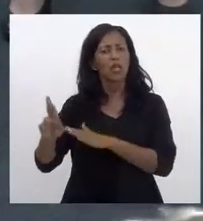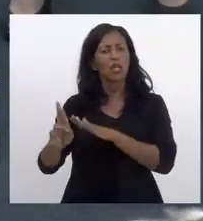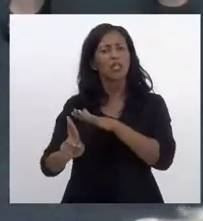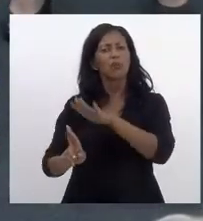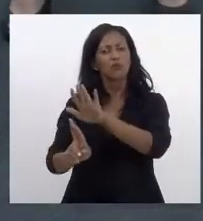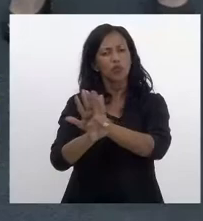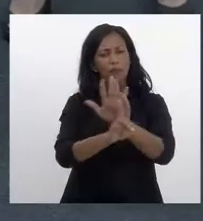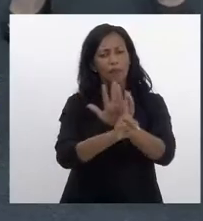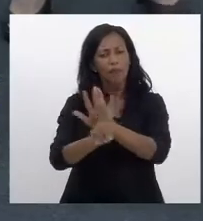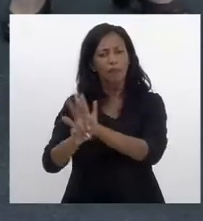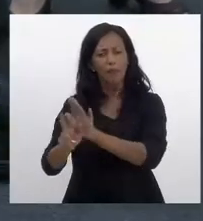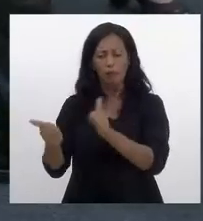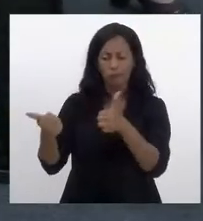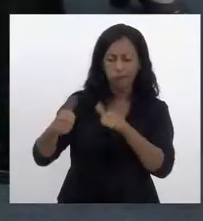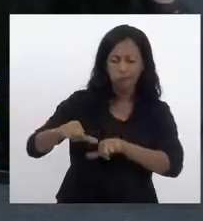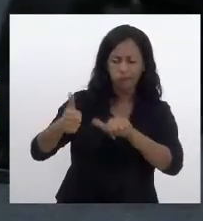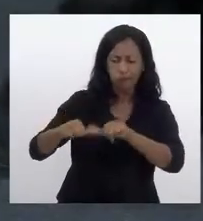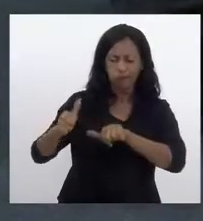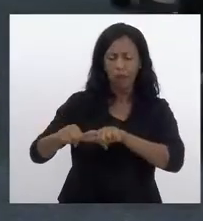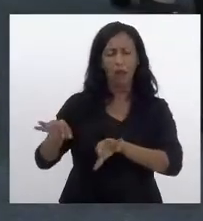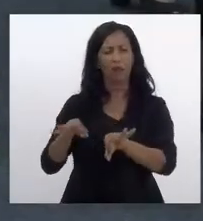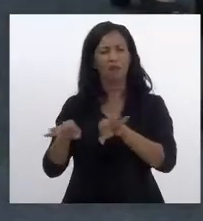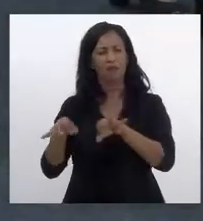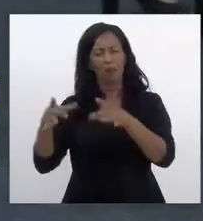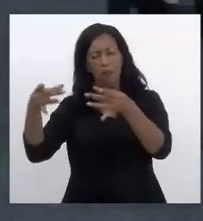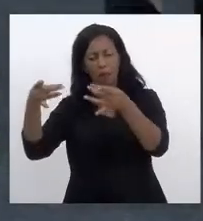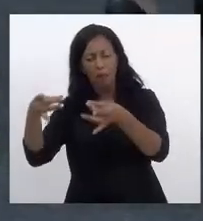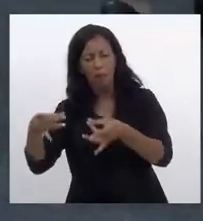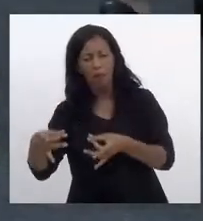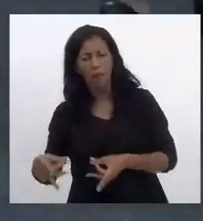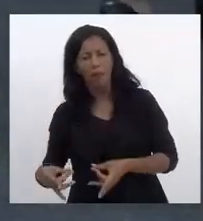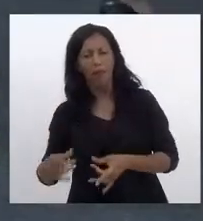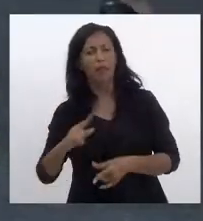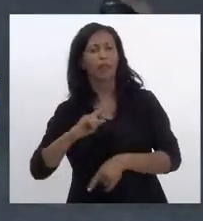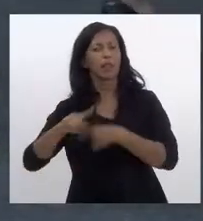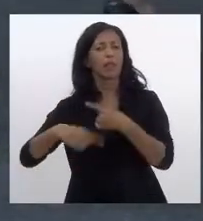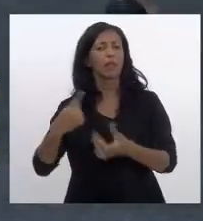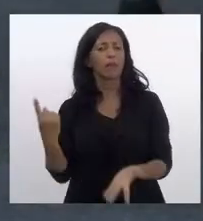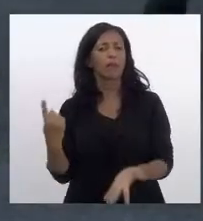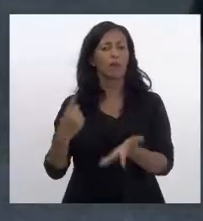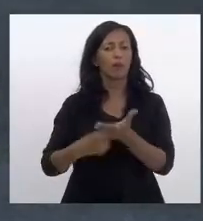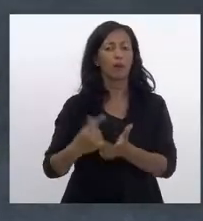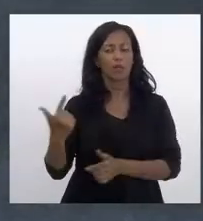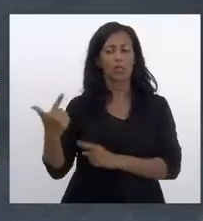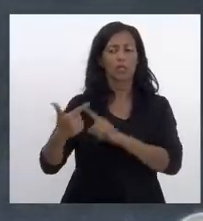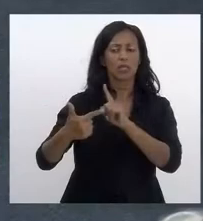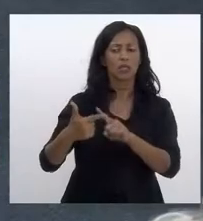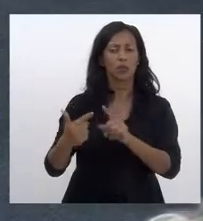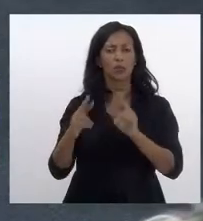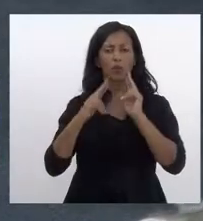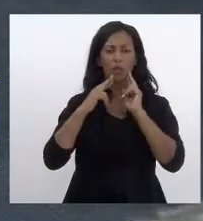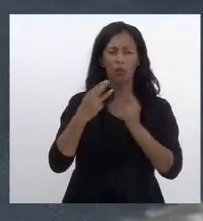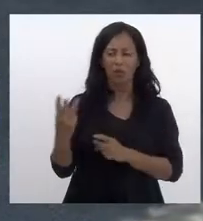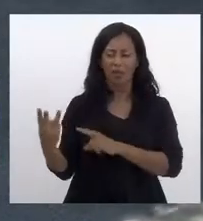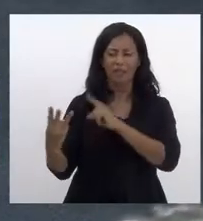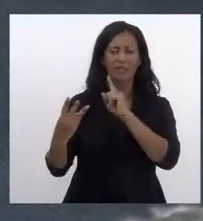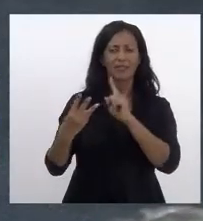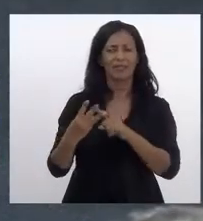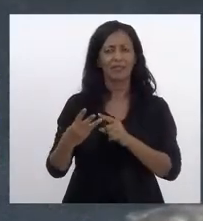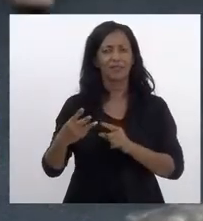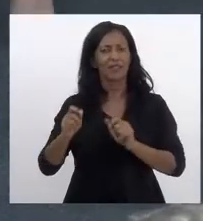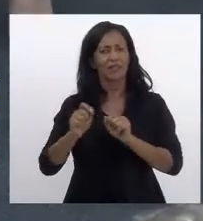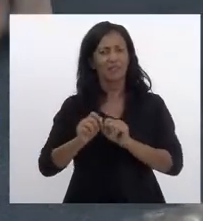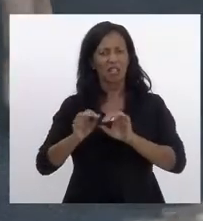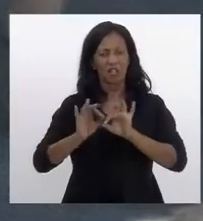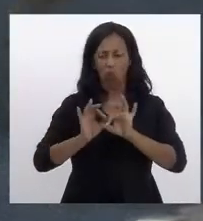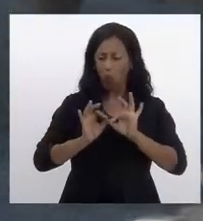das comissões que avaliam esse caso de forma bem detalhada. Depois marcou uma segunda reunião, uma terceira. Na terceira fez um almoço no Salão